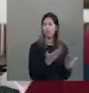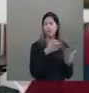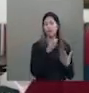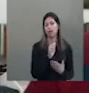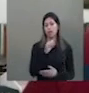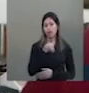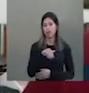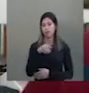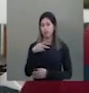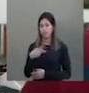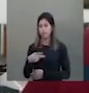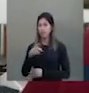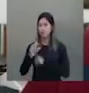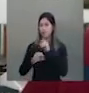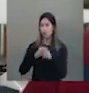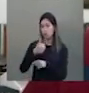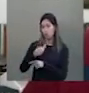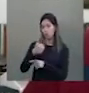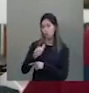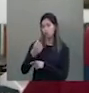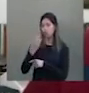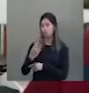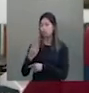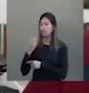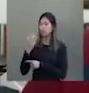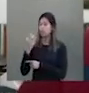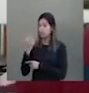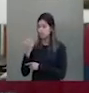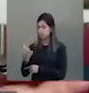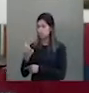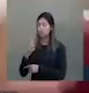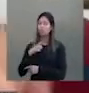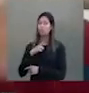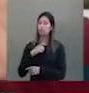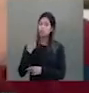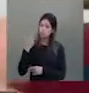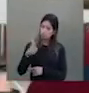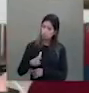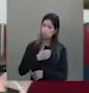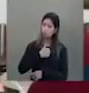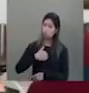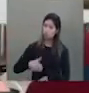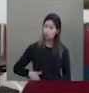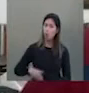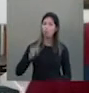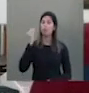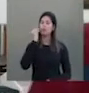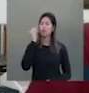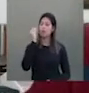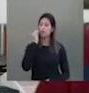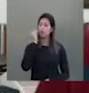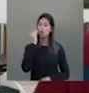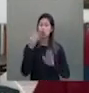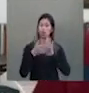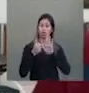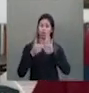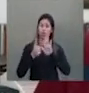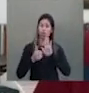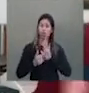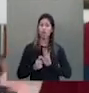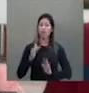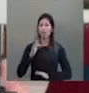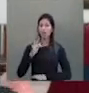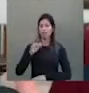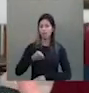1136. Que, mais uma vez, o governo tenta, agora na repescagem da repescagem, retirar recursos do FNDCT.